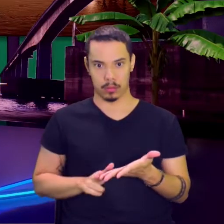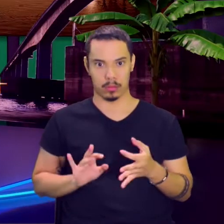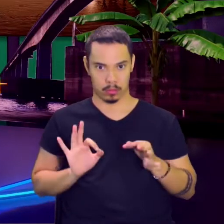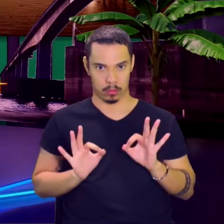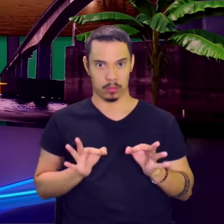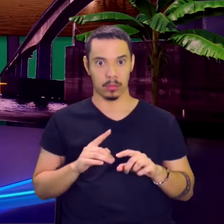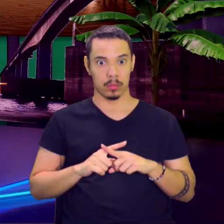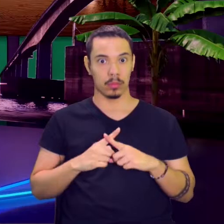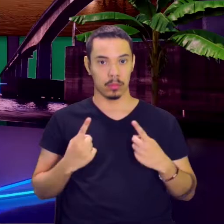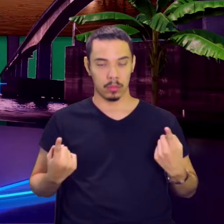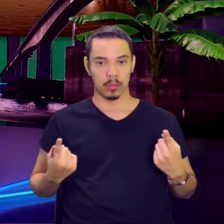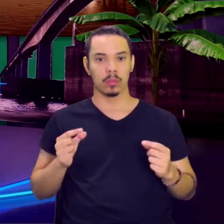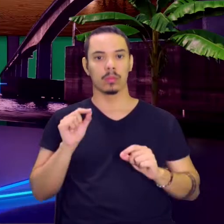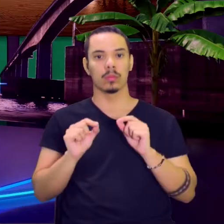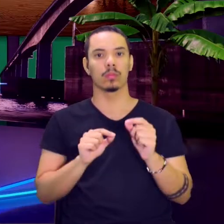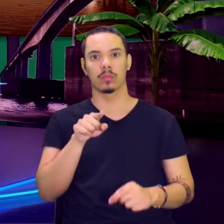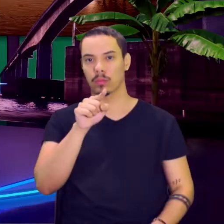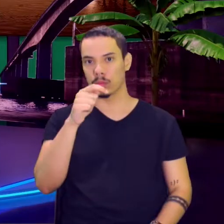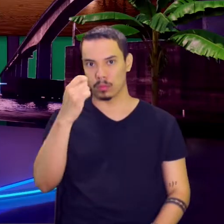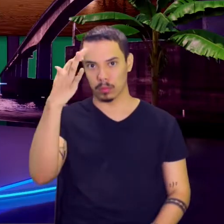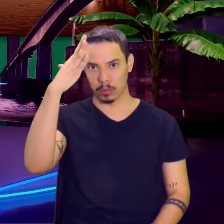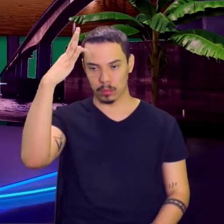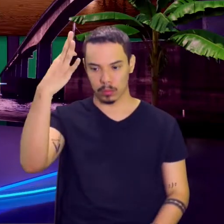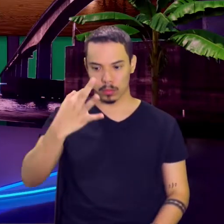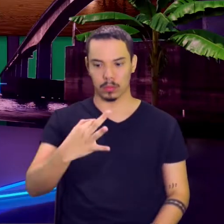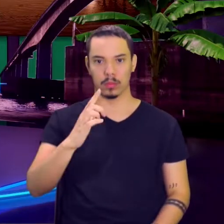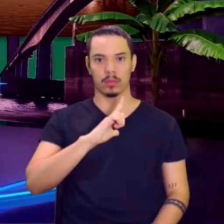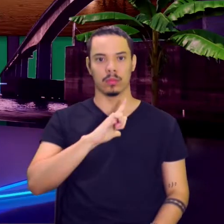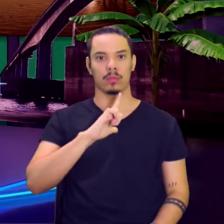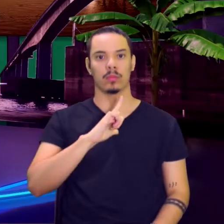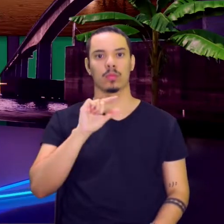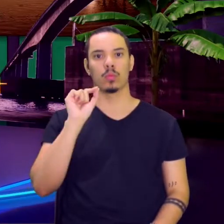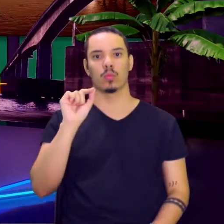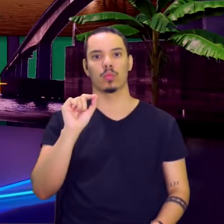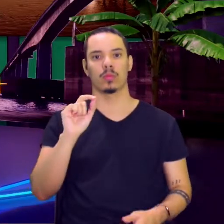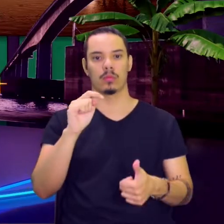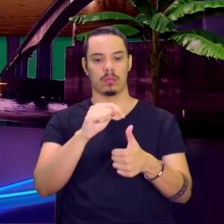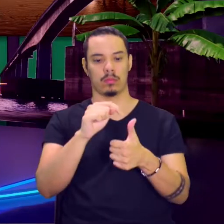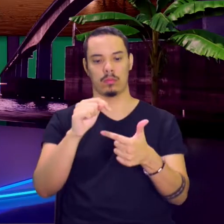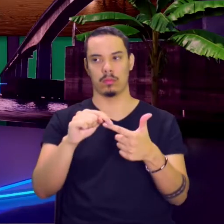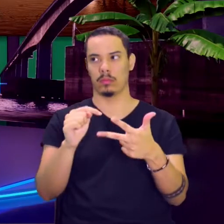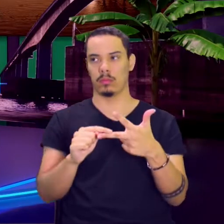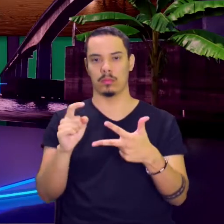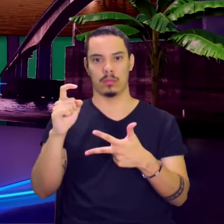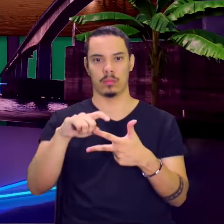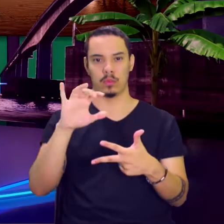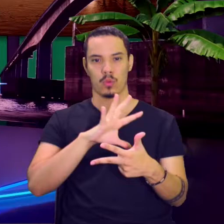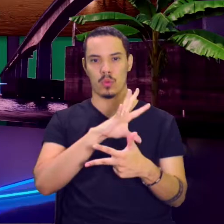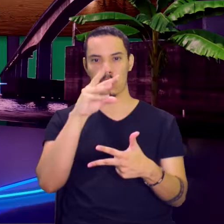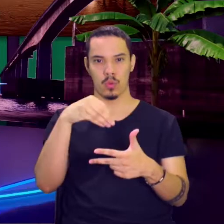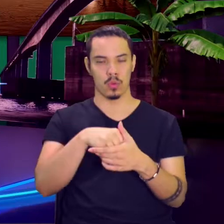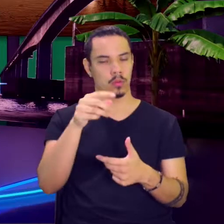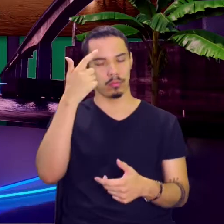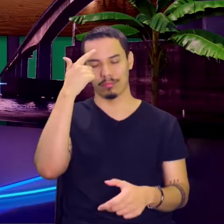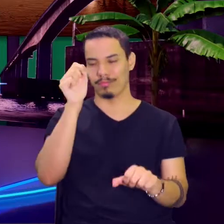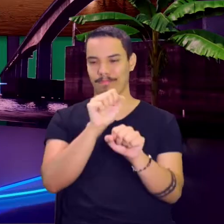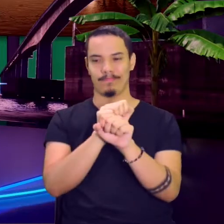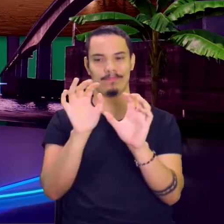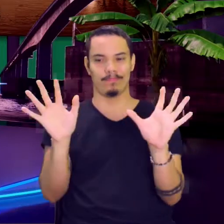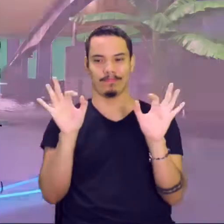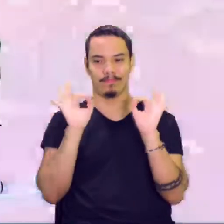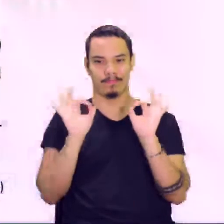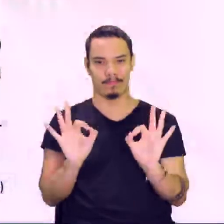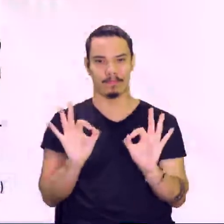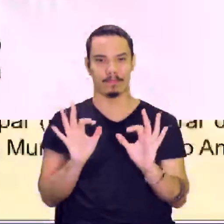Então é isso que a gente quer que você entenda. Existem essas esferas de governo e tem que estar bem claro para você, ok? Beleza, vamos